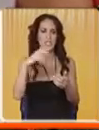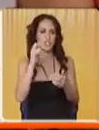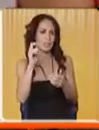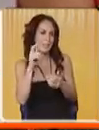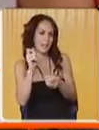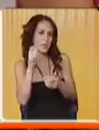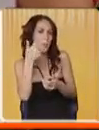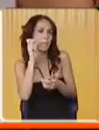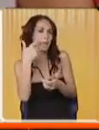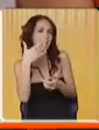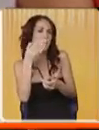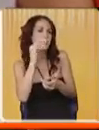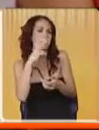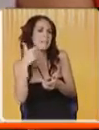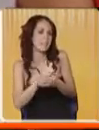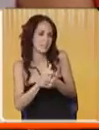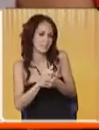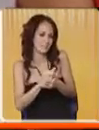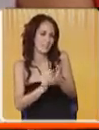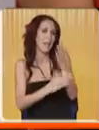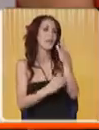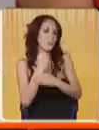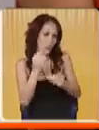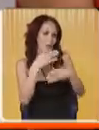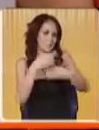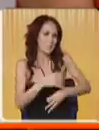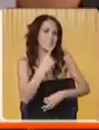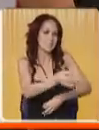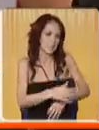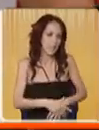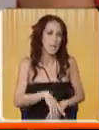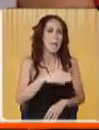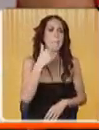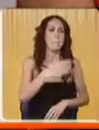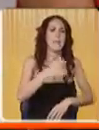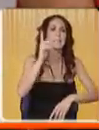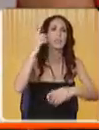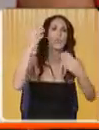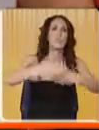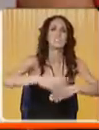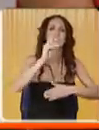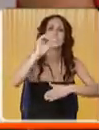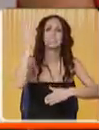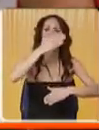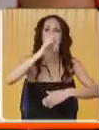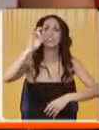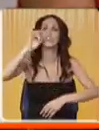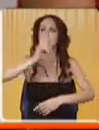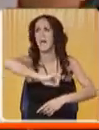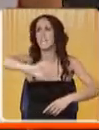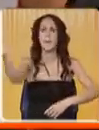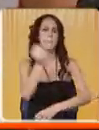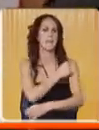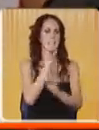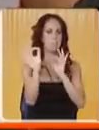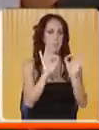dizer porquê. Porque os advogados, que eram advogados a sério, chegavam lá e diziam, pedimos um prazo de 30 dias para a defesa. Então ia tudo para casa, preparar a